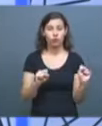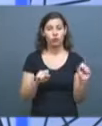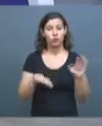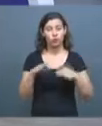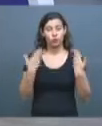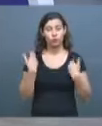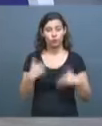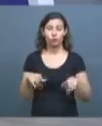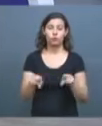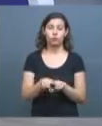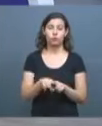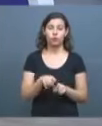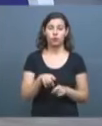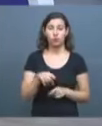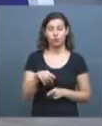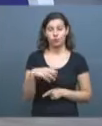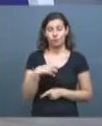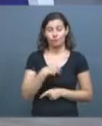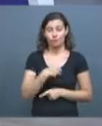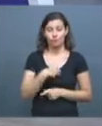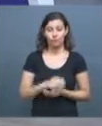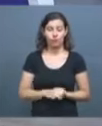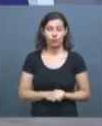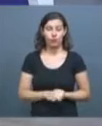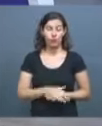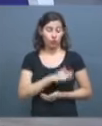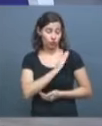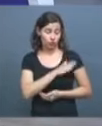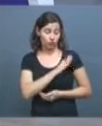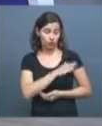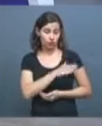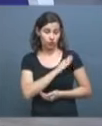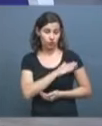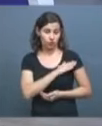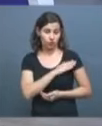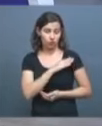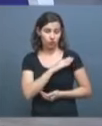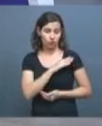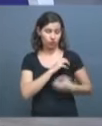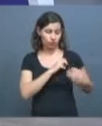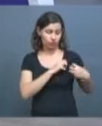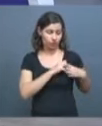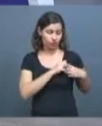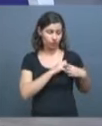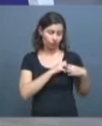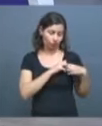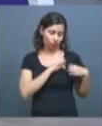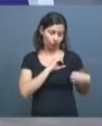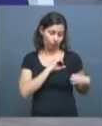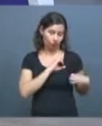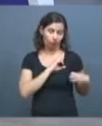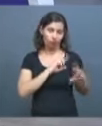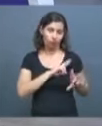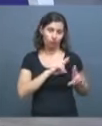Tem a ver com o coração partido, não? Isso? Não, isso não. É outra coisa. O coração partido é uma